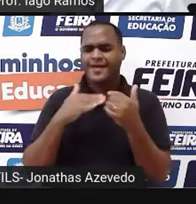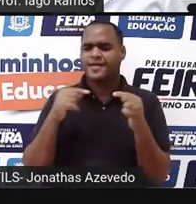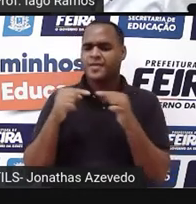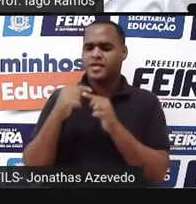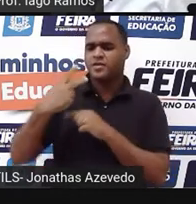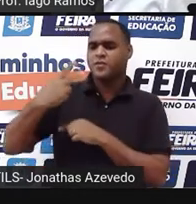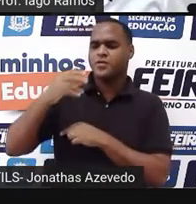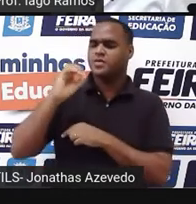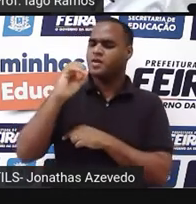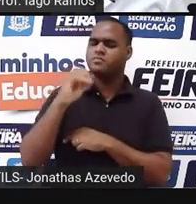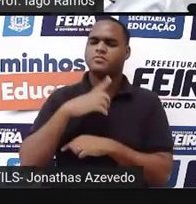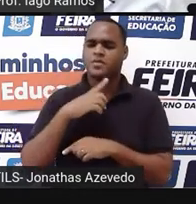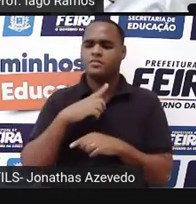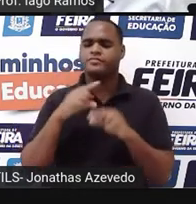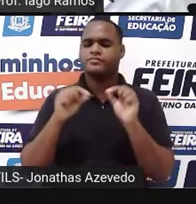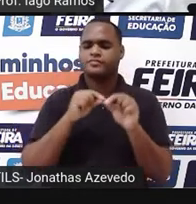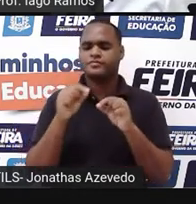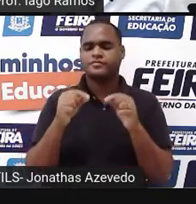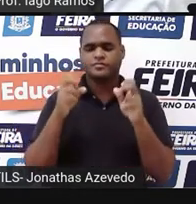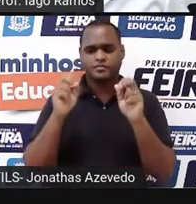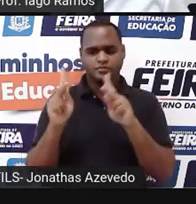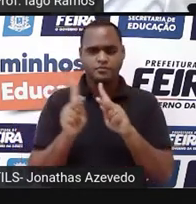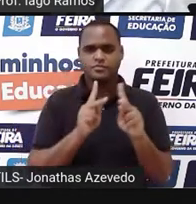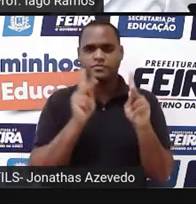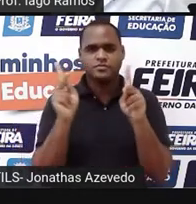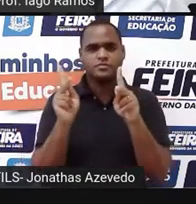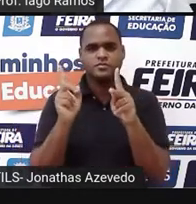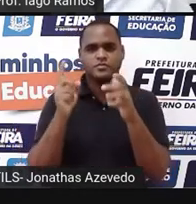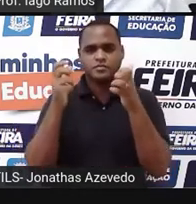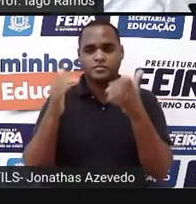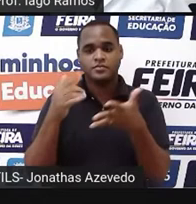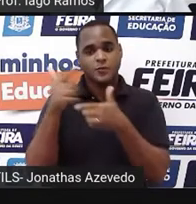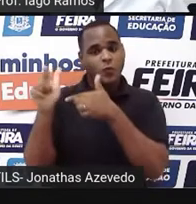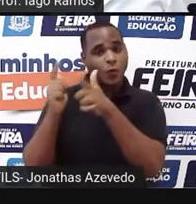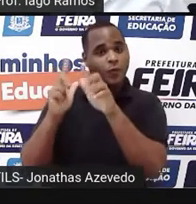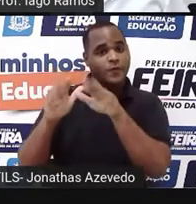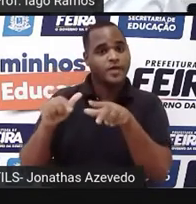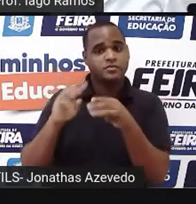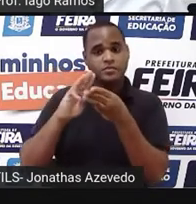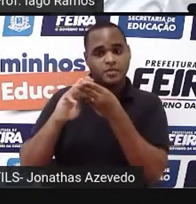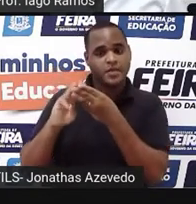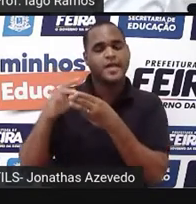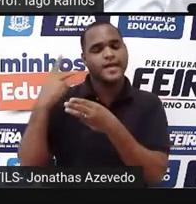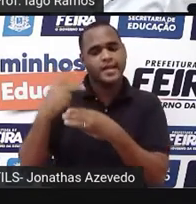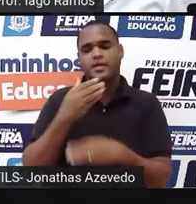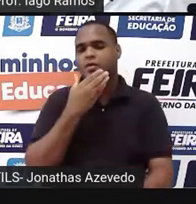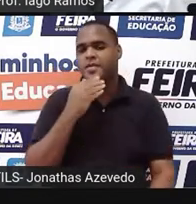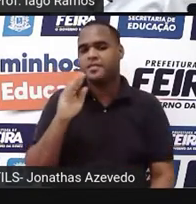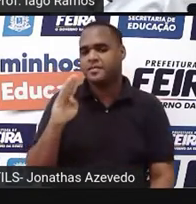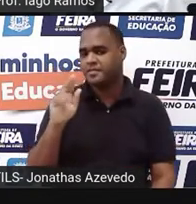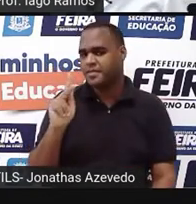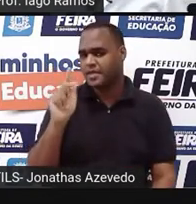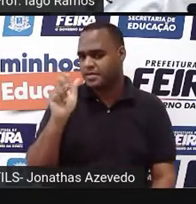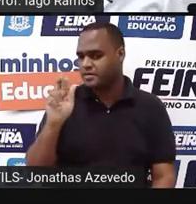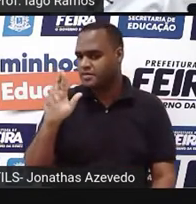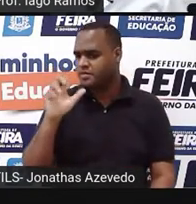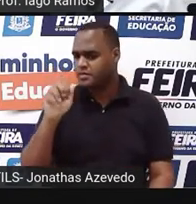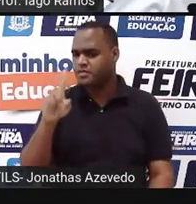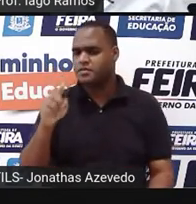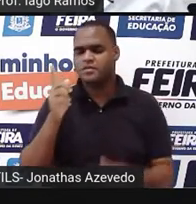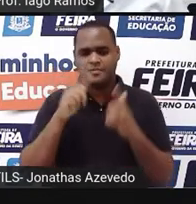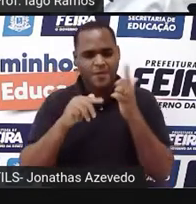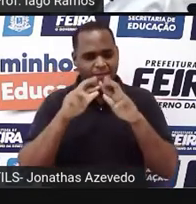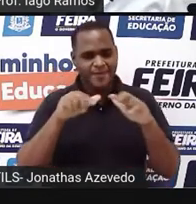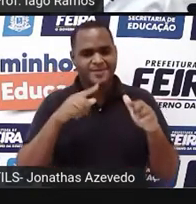segundo grau. Então, graças, né, a outros matemáticos, e principalmente o Bhaskara, é que hoje a gente consegue sair por